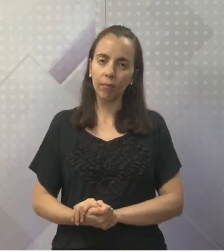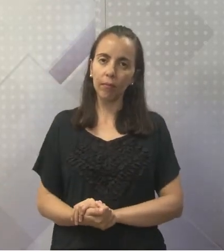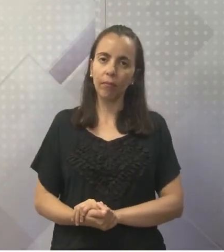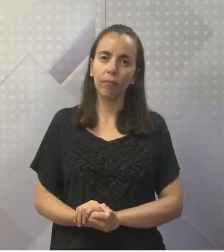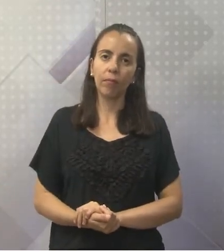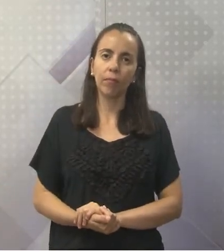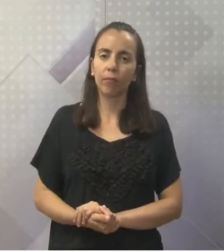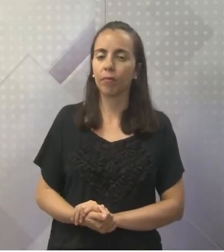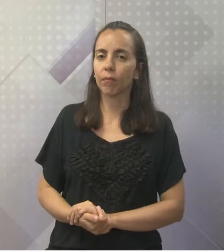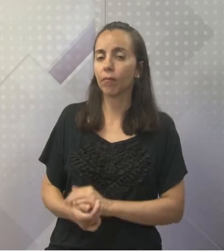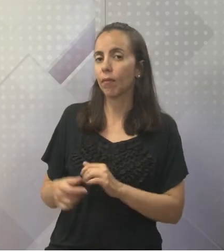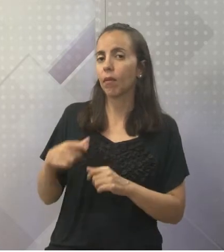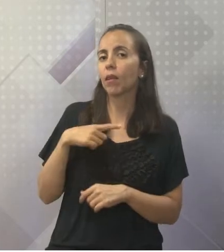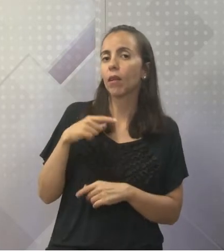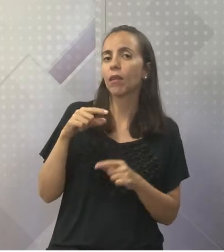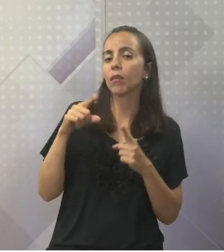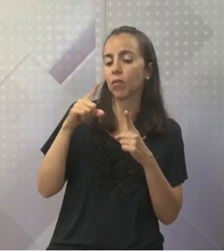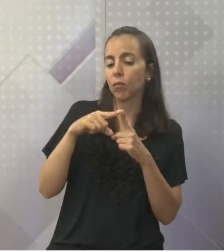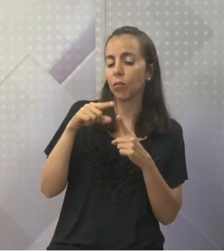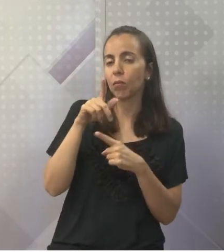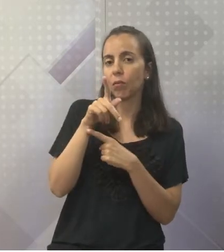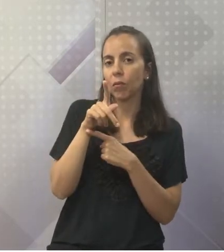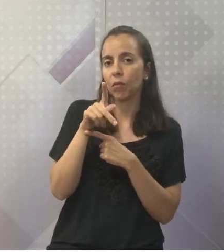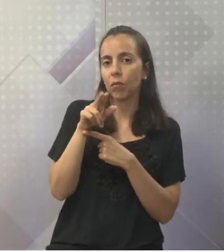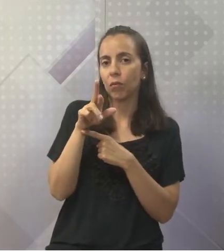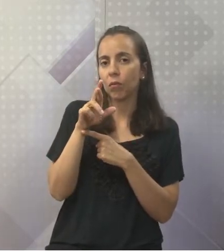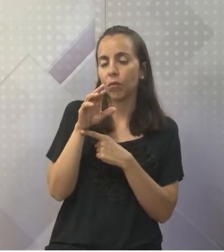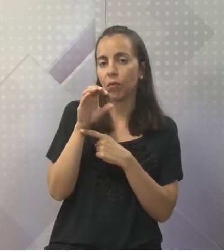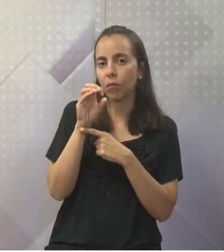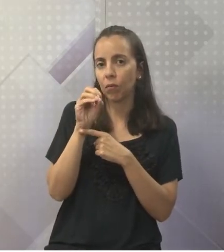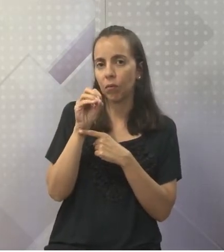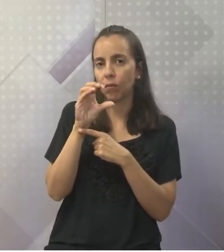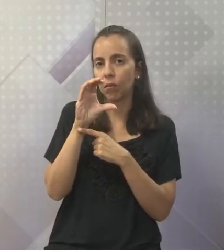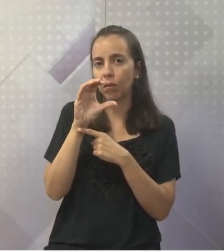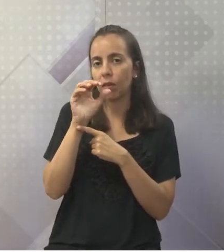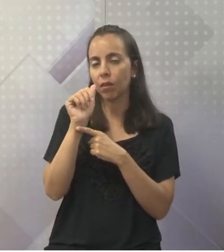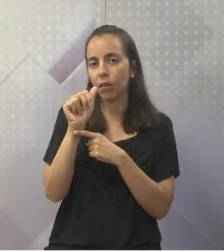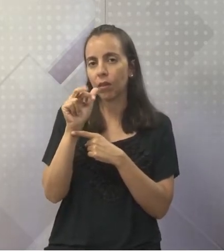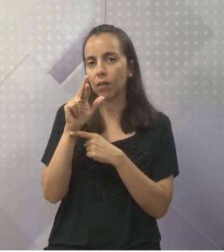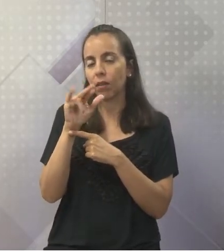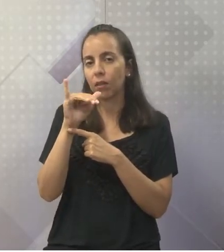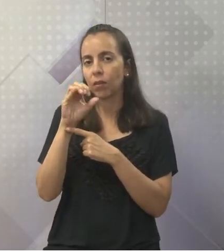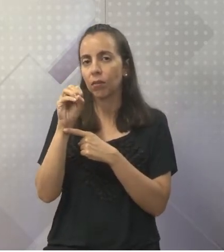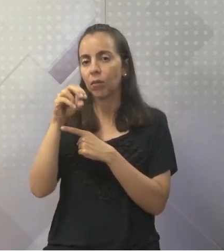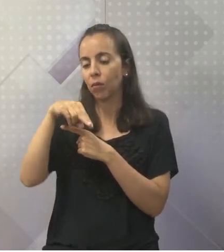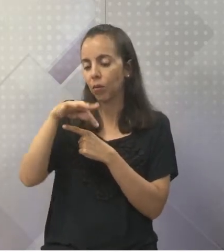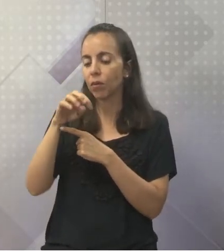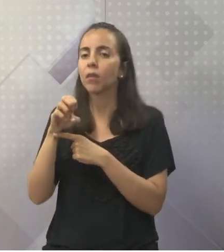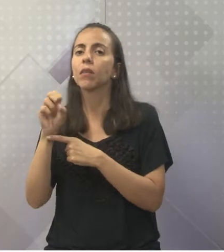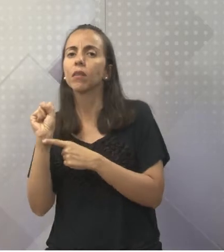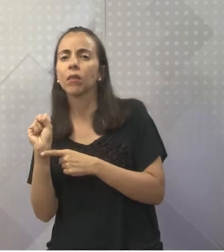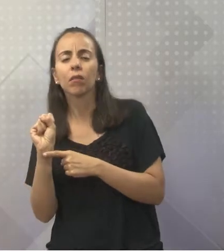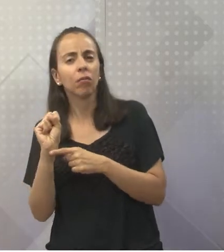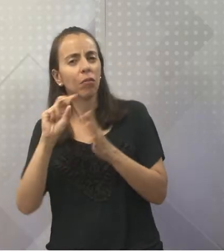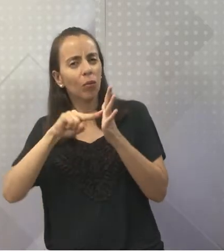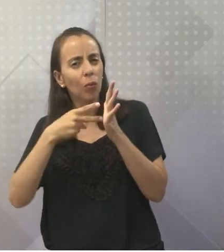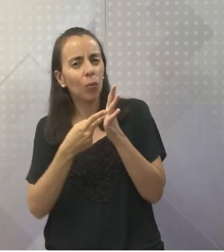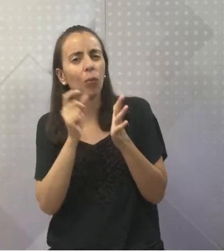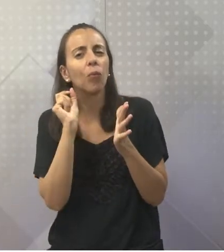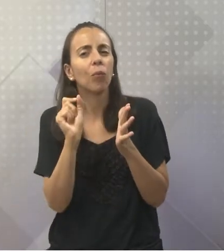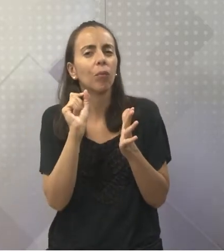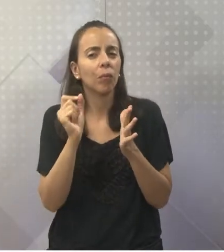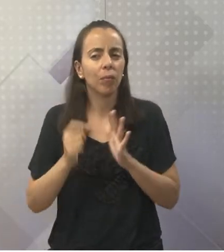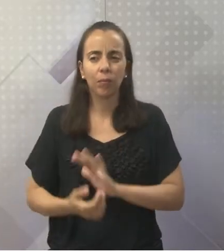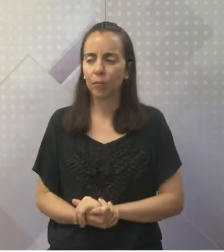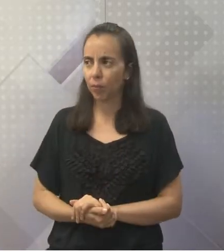Seres pró-cariontes. Professor, que palavrinha difícil. Ei, mas calma, eu vou explicar bem direitinho.